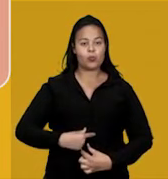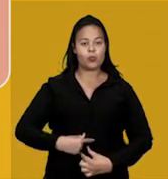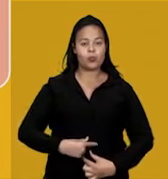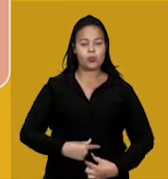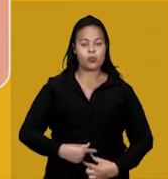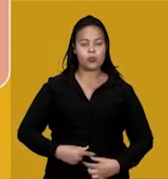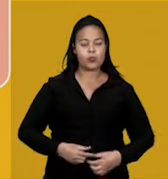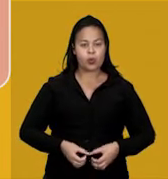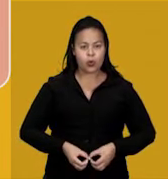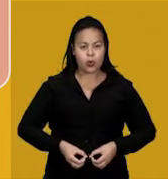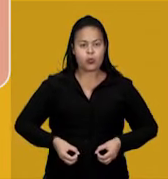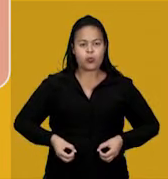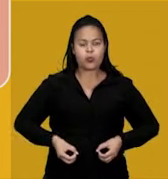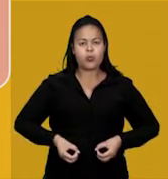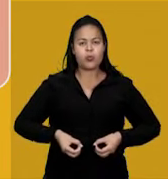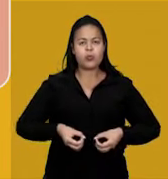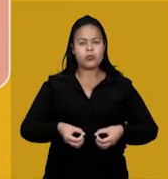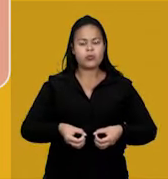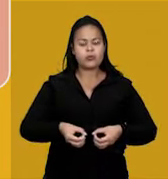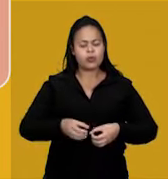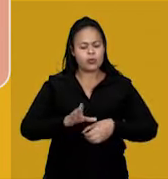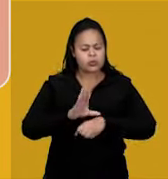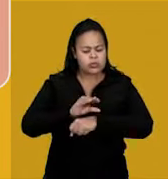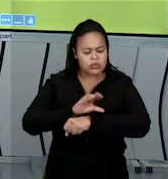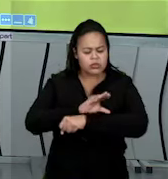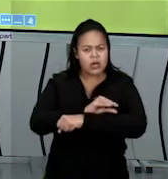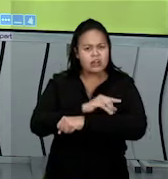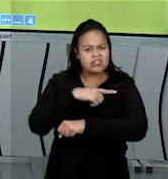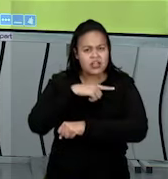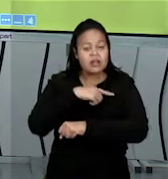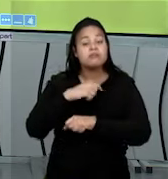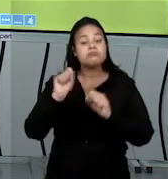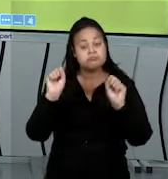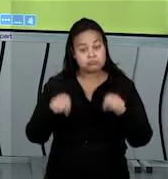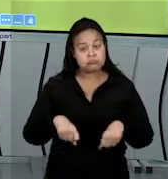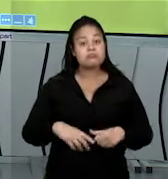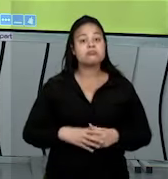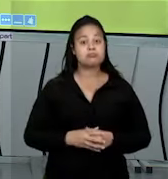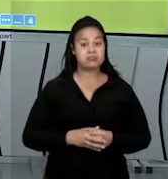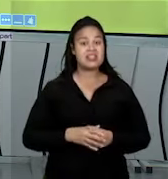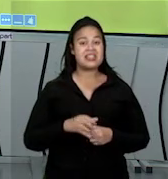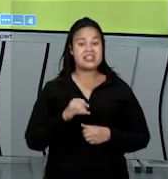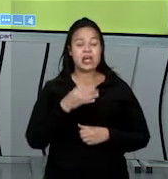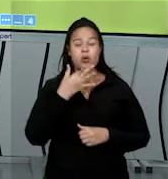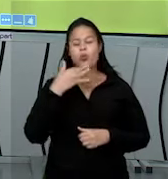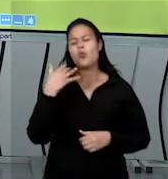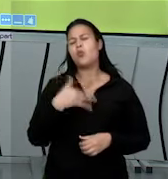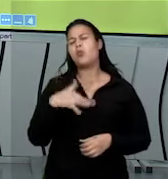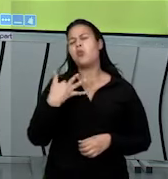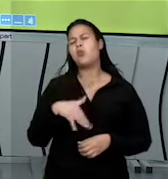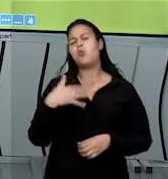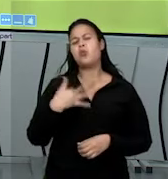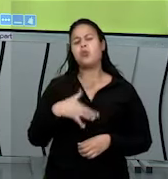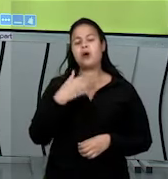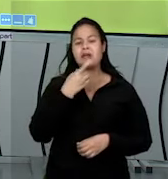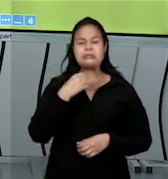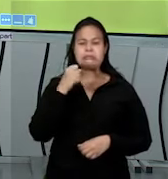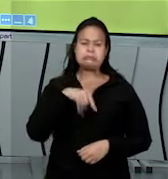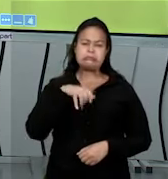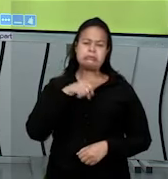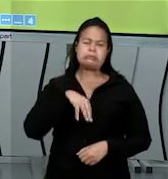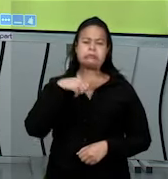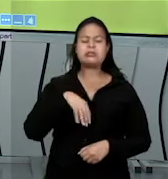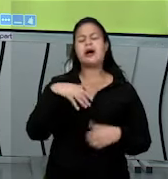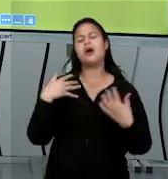é um órgão formado por músculo? Sim. Quando a mulher ela tem cólicas menstruais, é porque